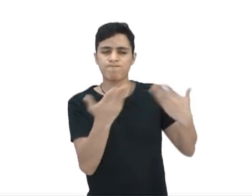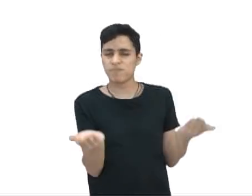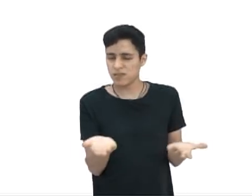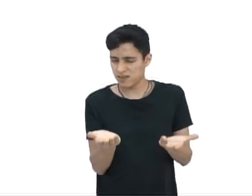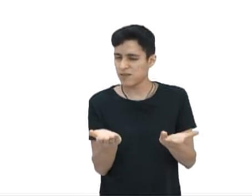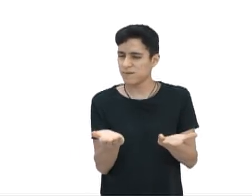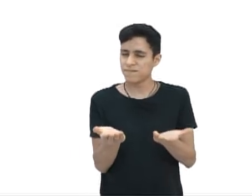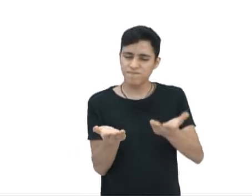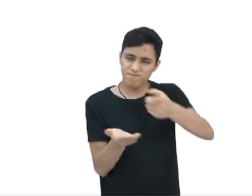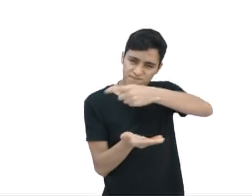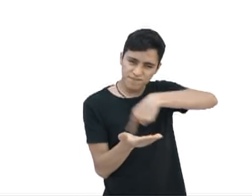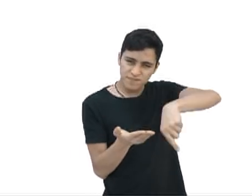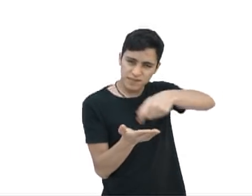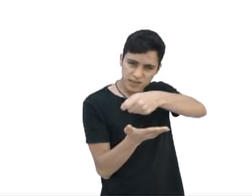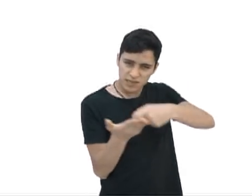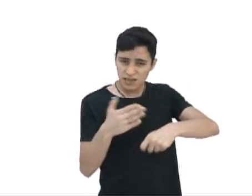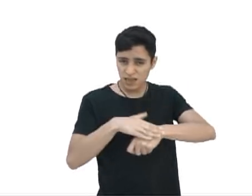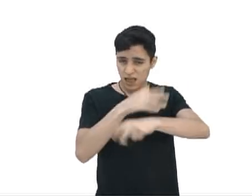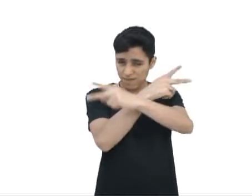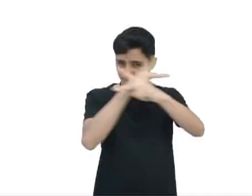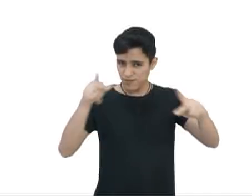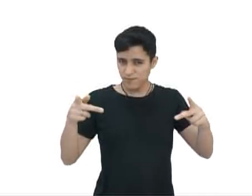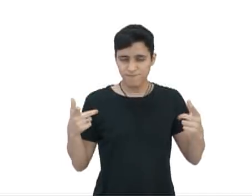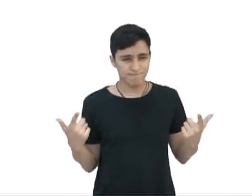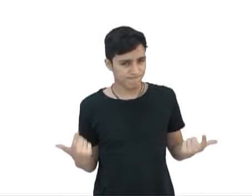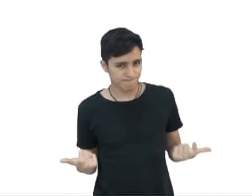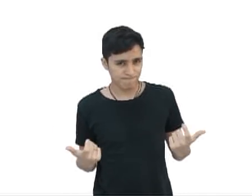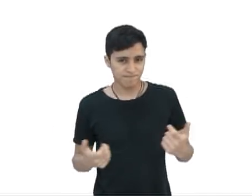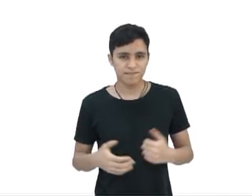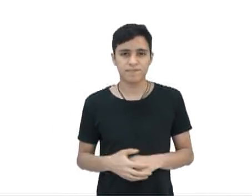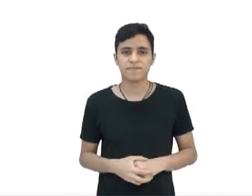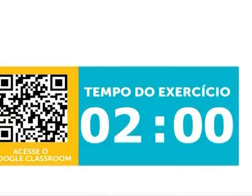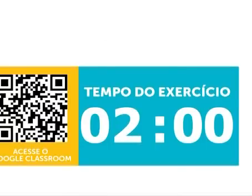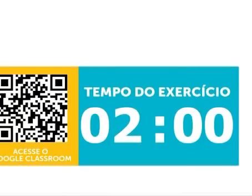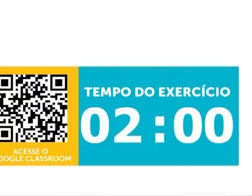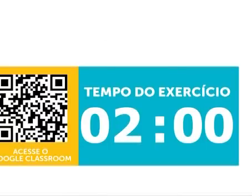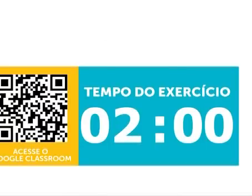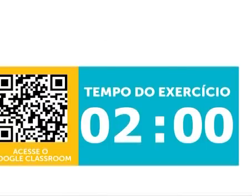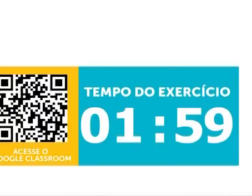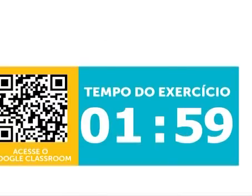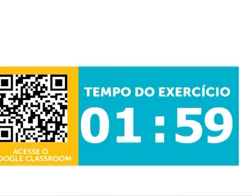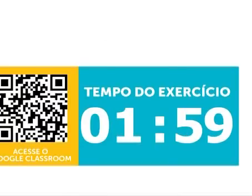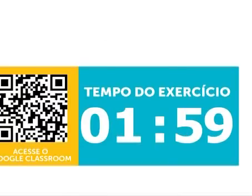vamos lá, anotar aí, vou dar um tempinho e já retorno aqui.